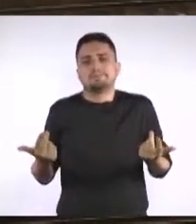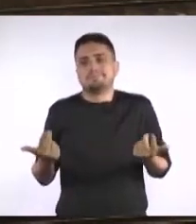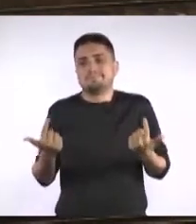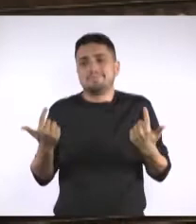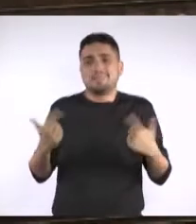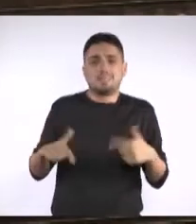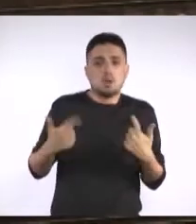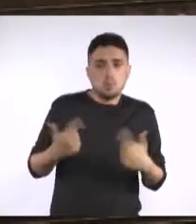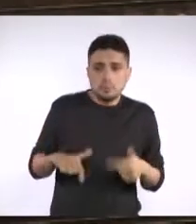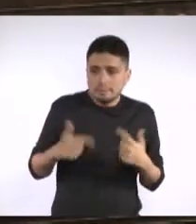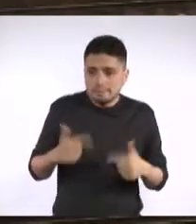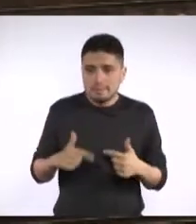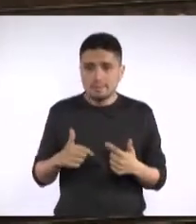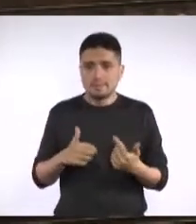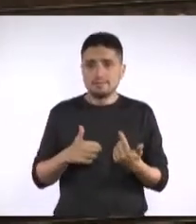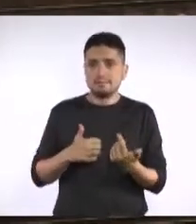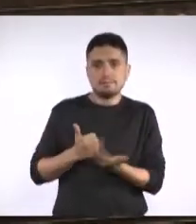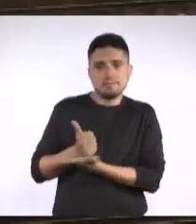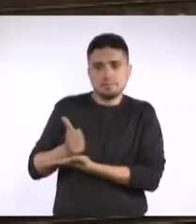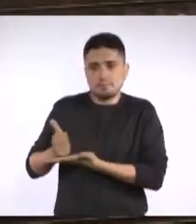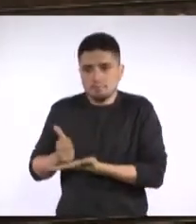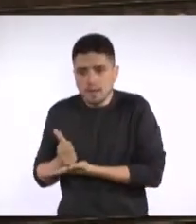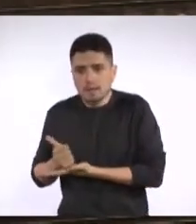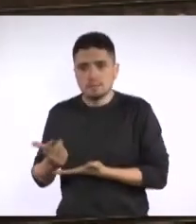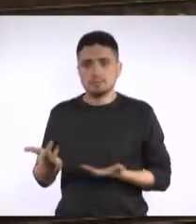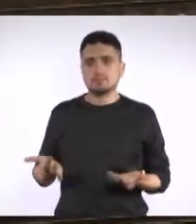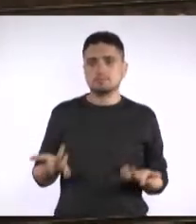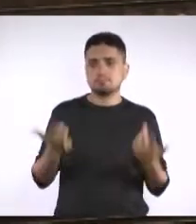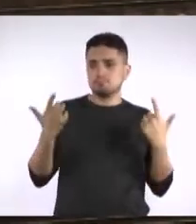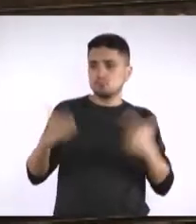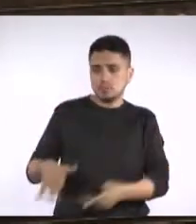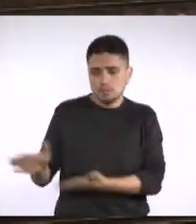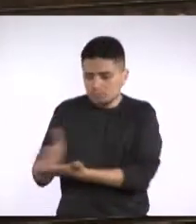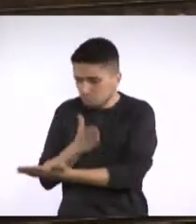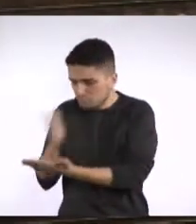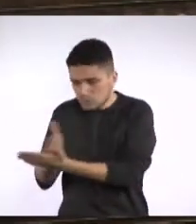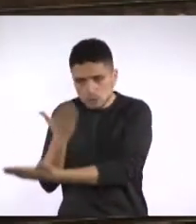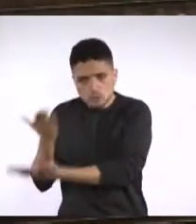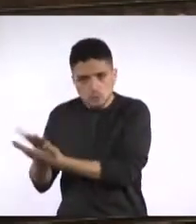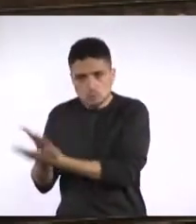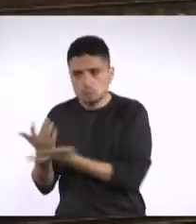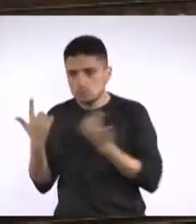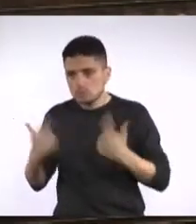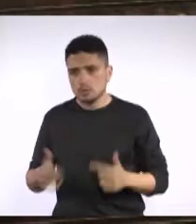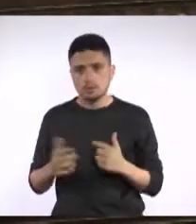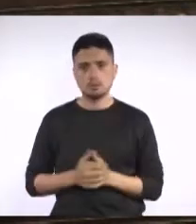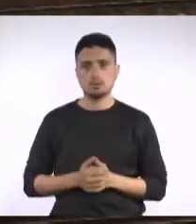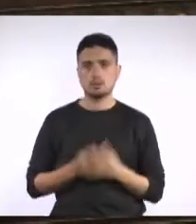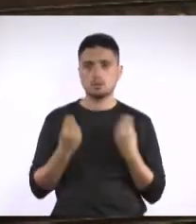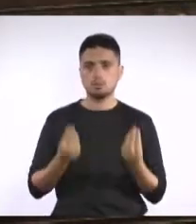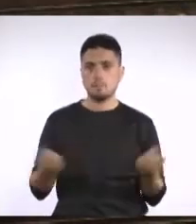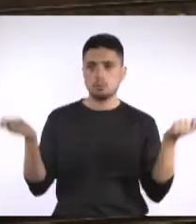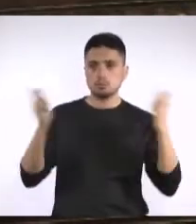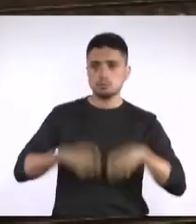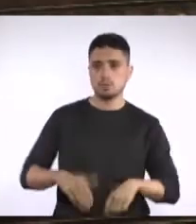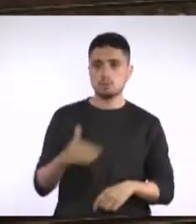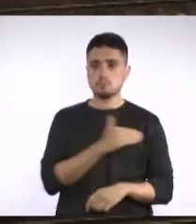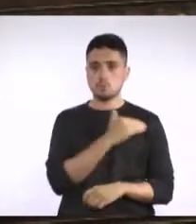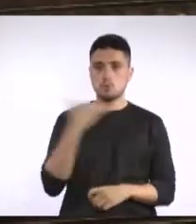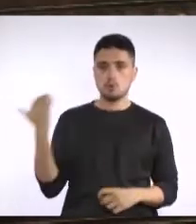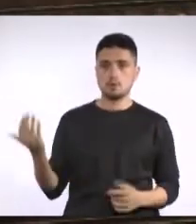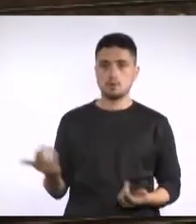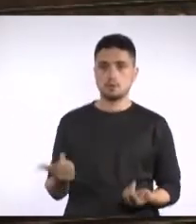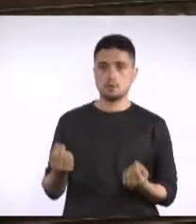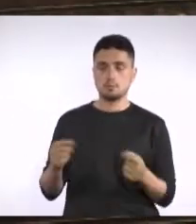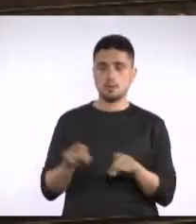fundamento na lógica do quanto que a gente tem aumentado aí a possibilidade de morrer e da